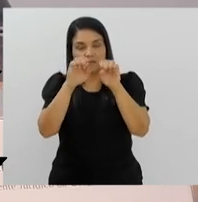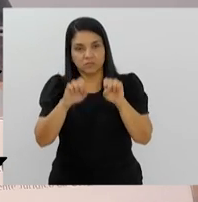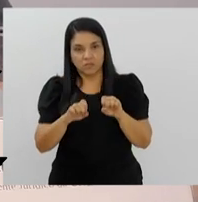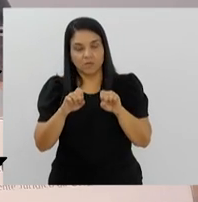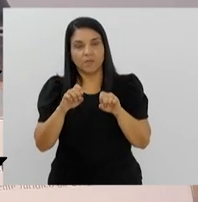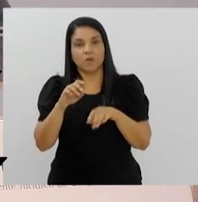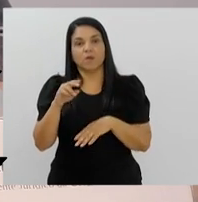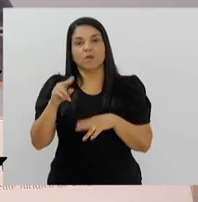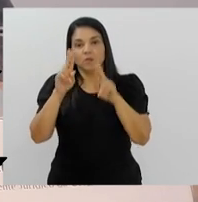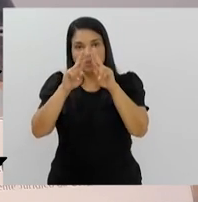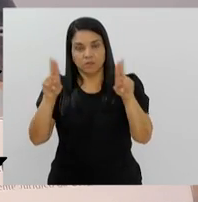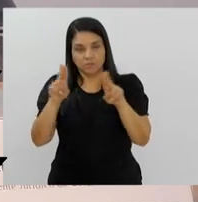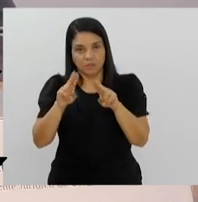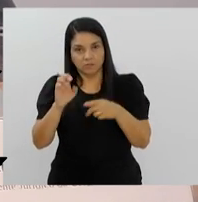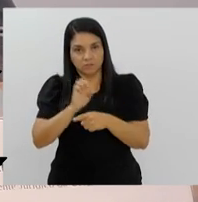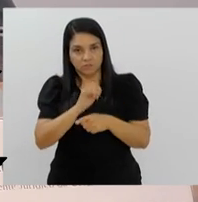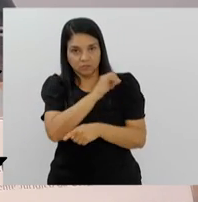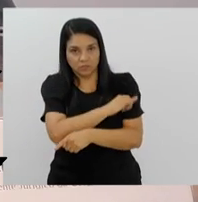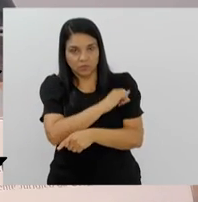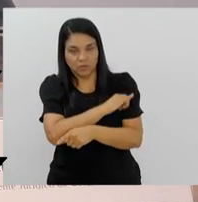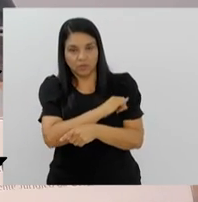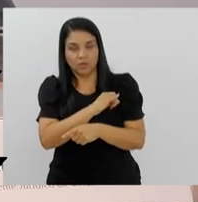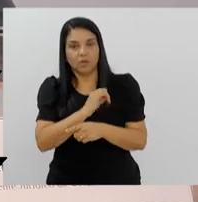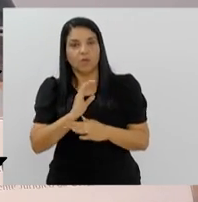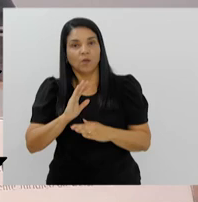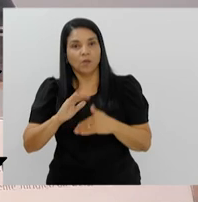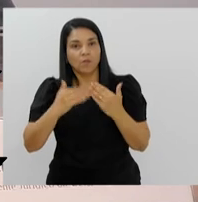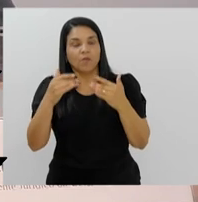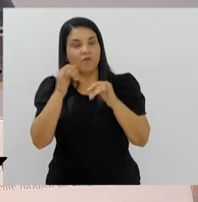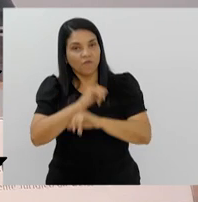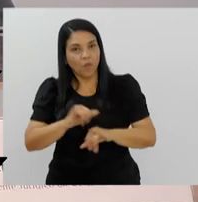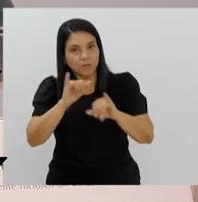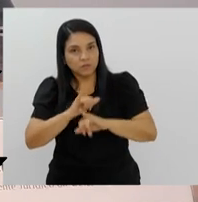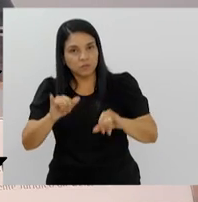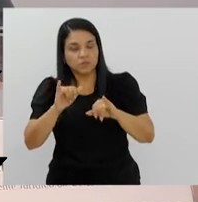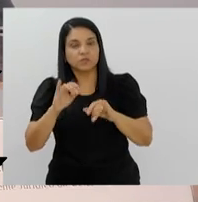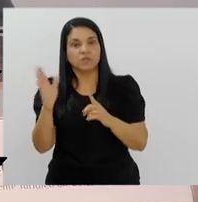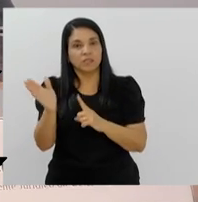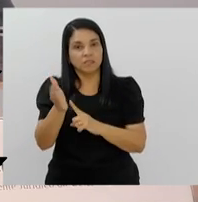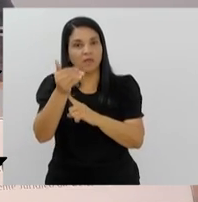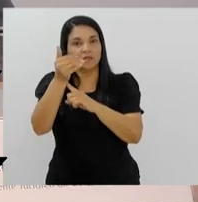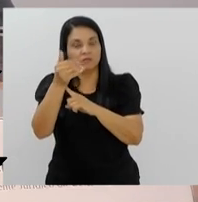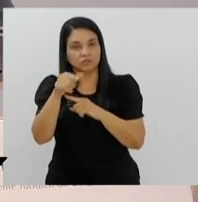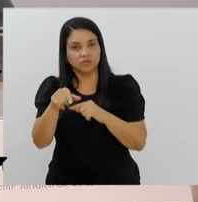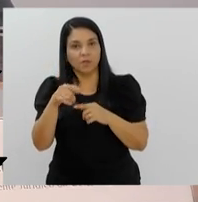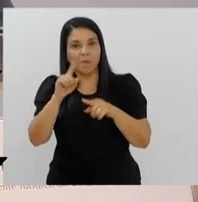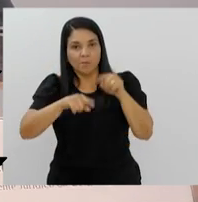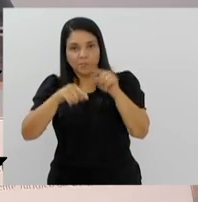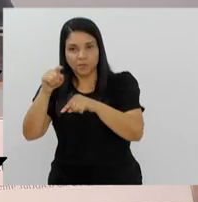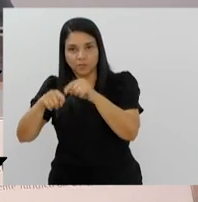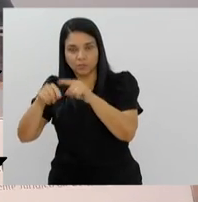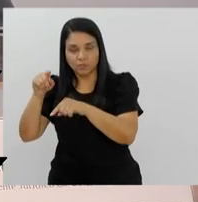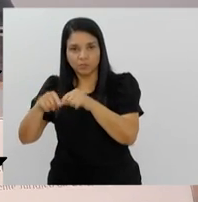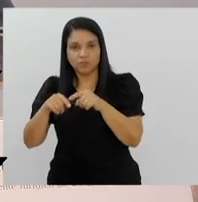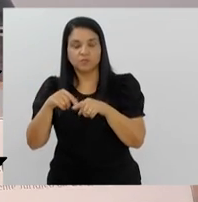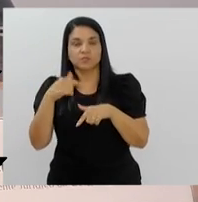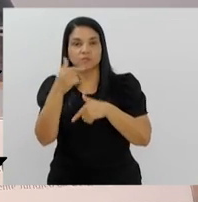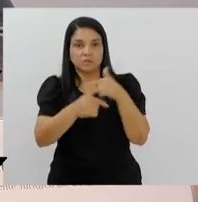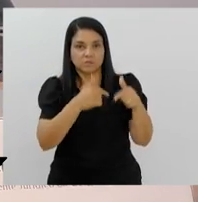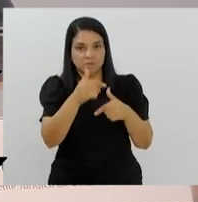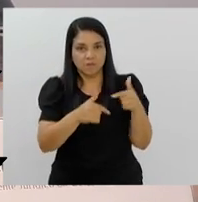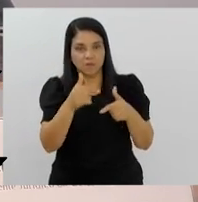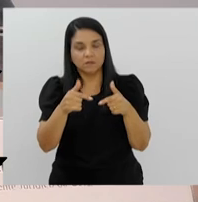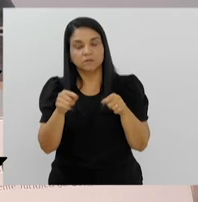estado do Rio de Janeiro tá promoção do uso de informações tecnologias produtos insumos e serviços